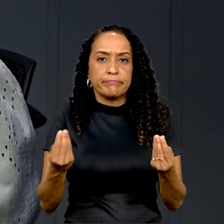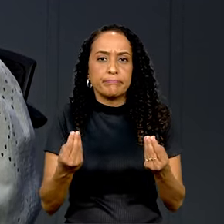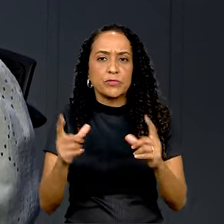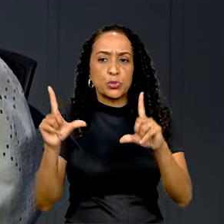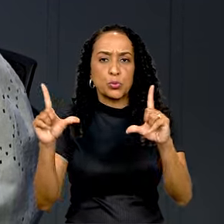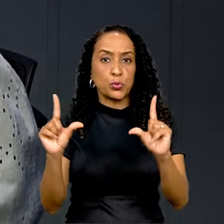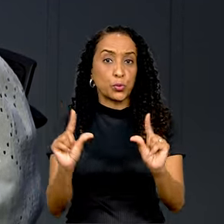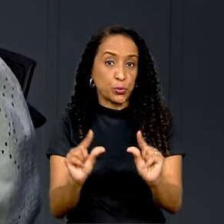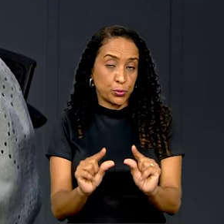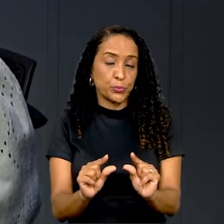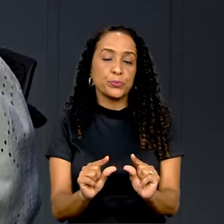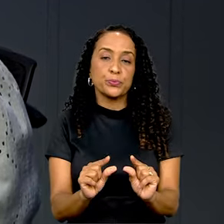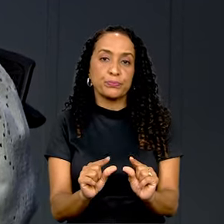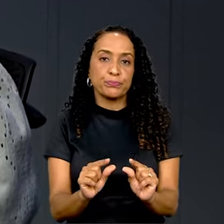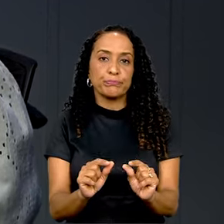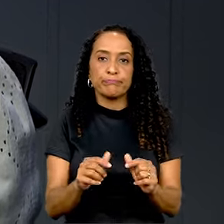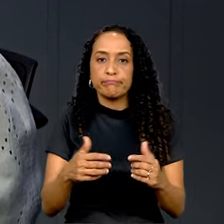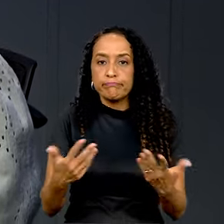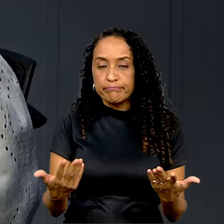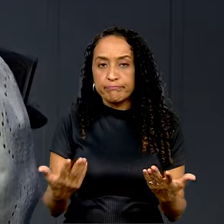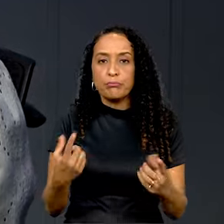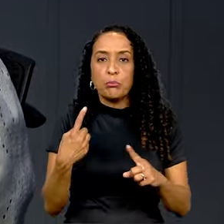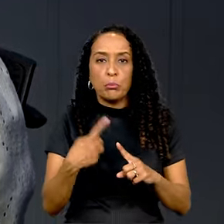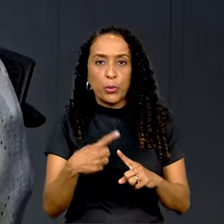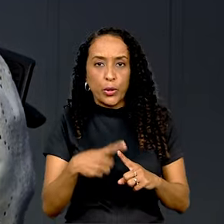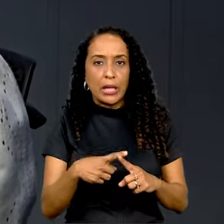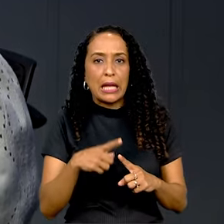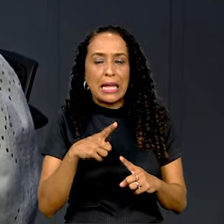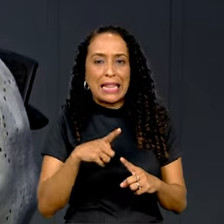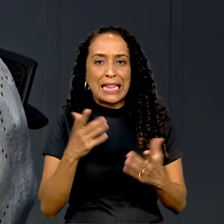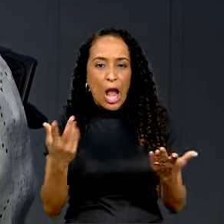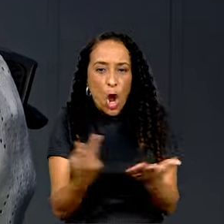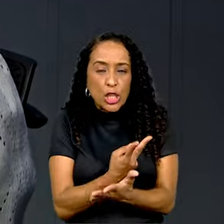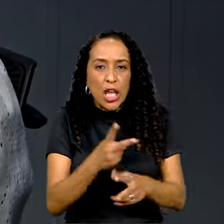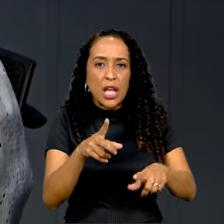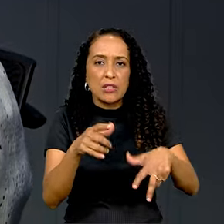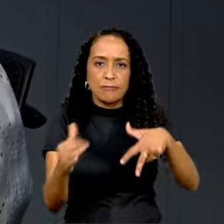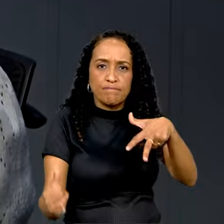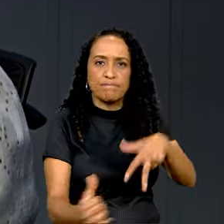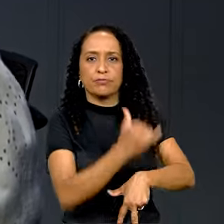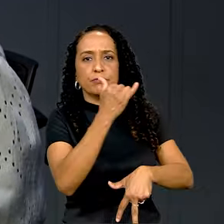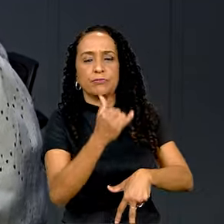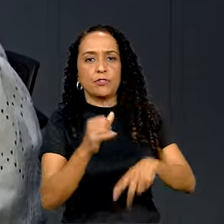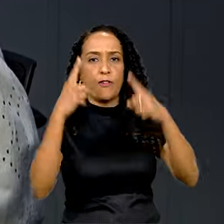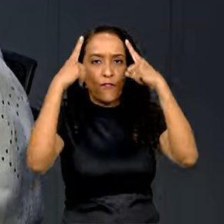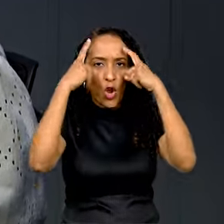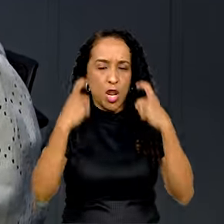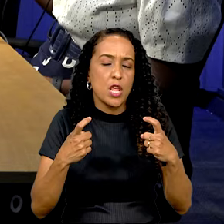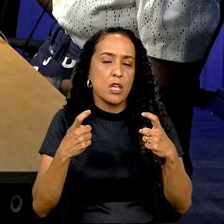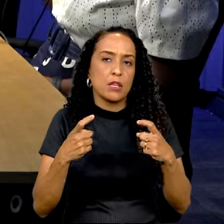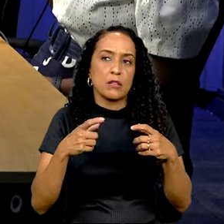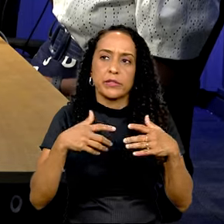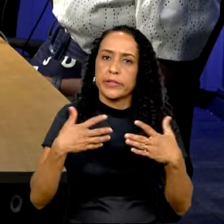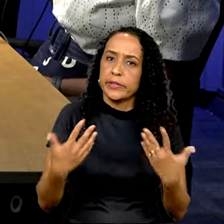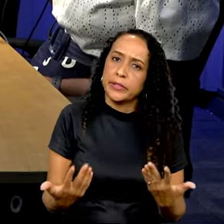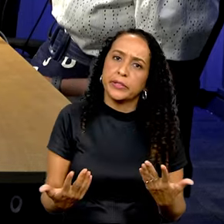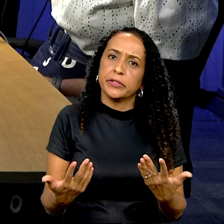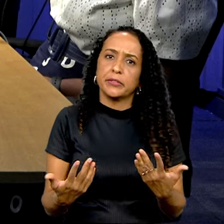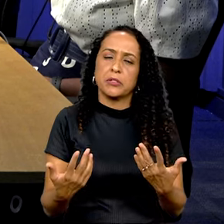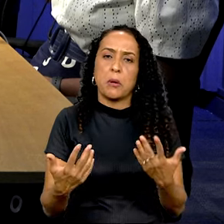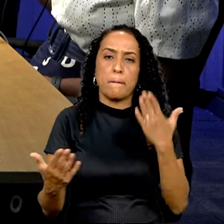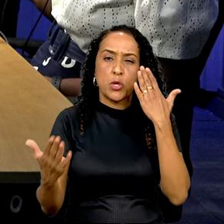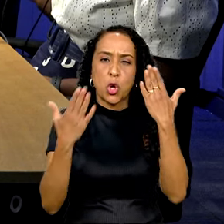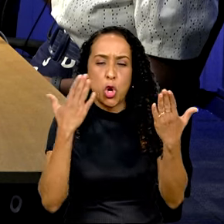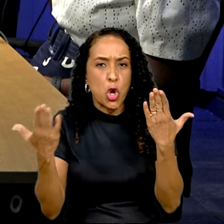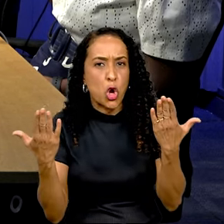produtividade ida quando é tá sendo vítima né vitimada em relação à violência seja eh